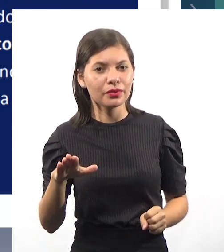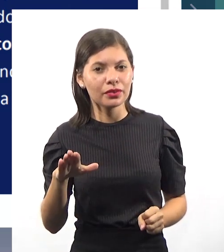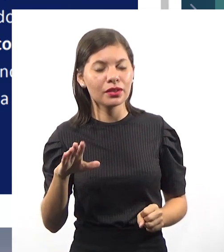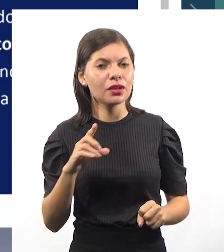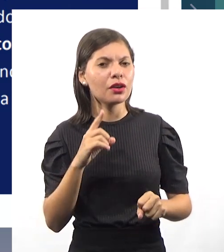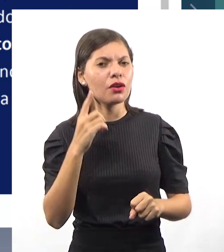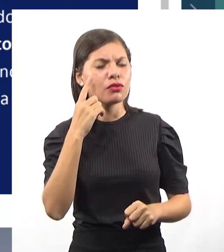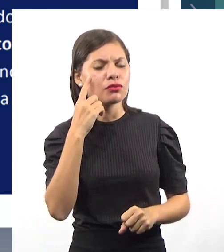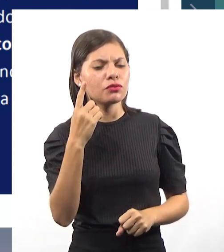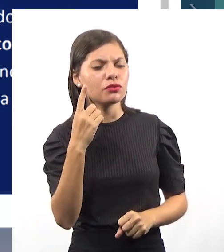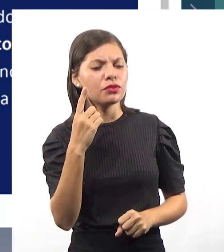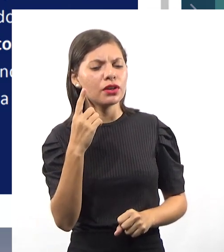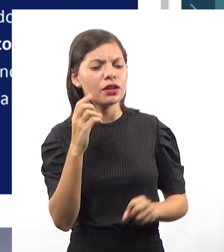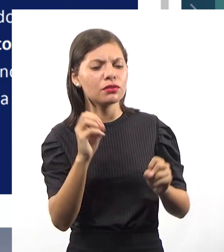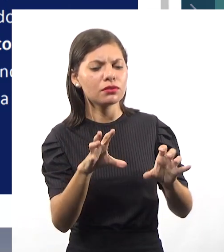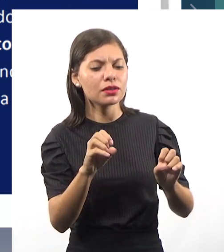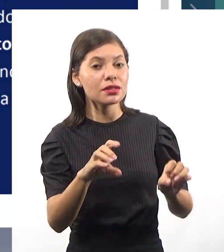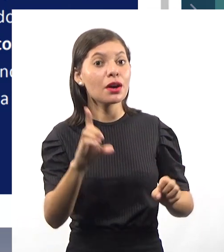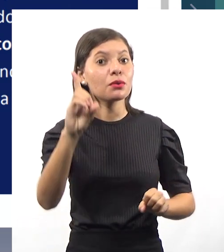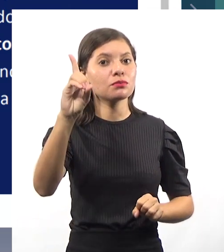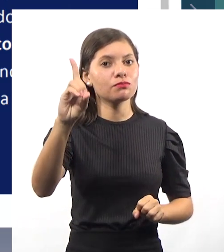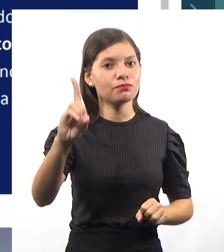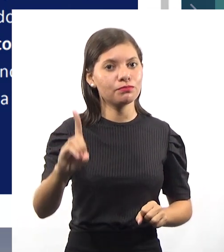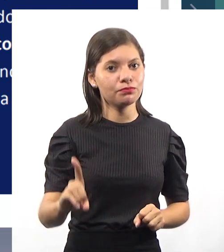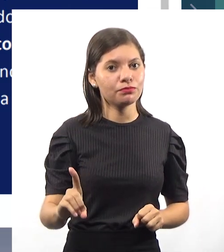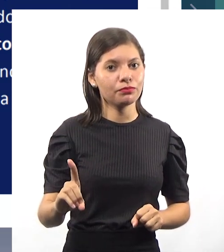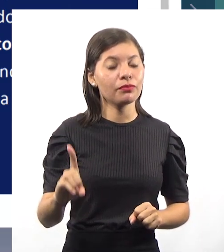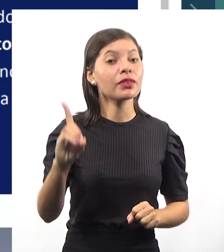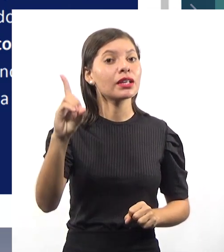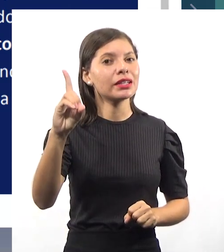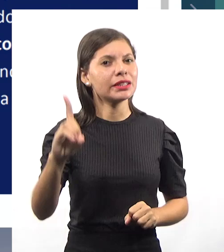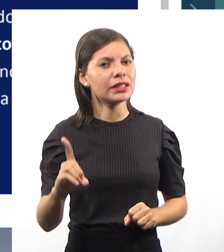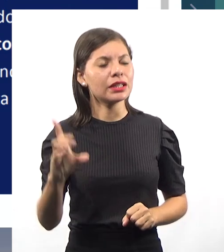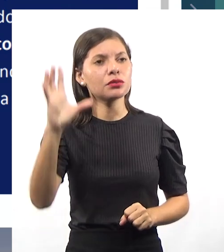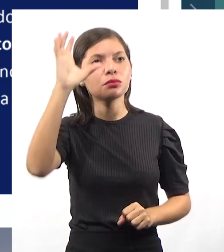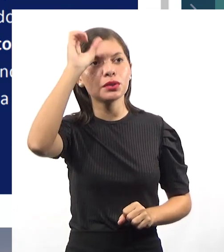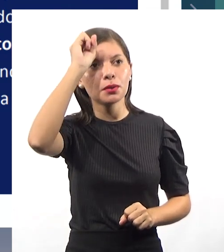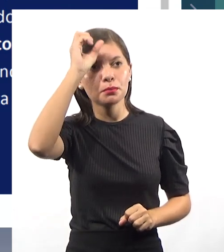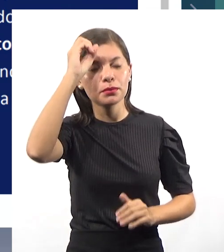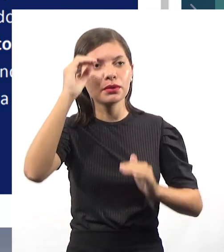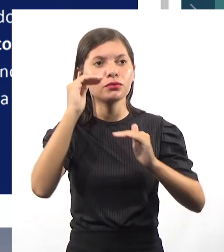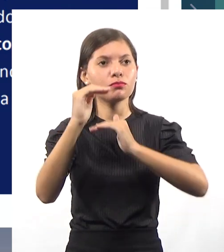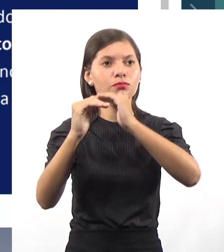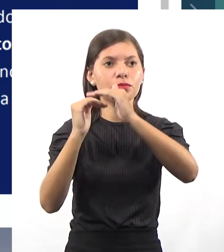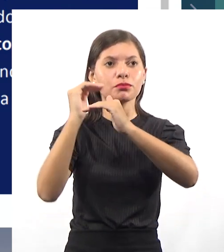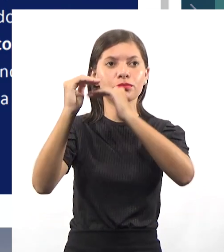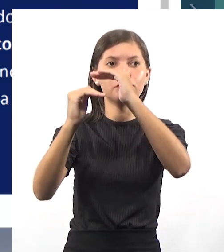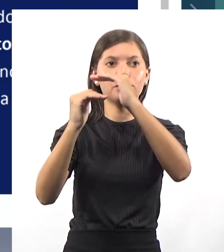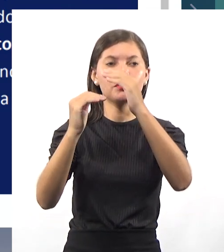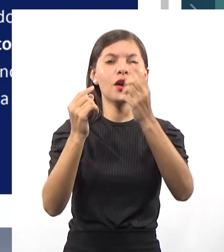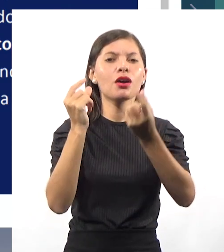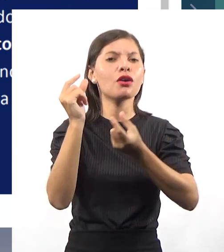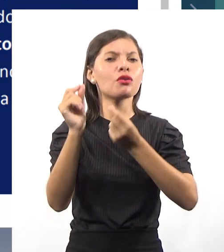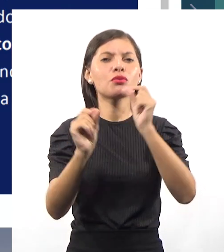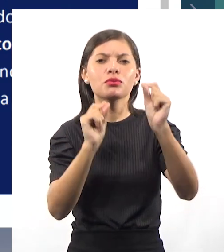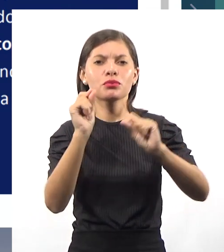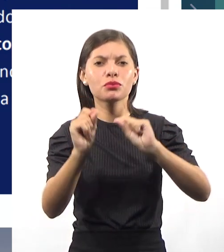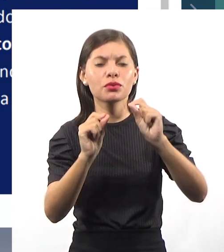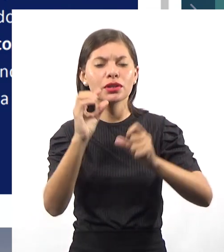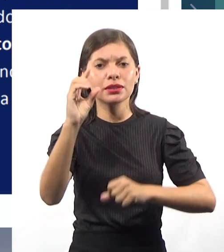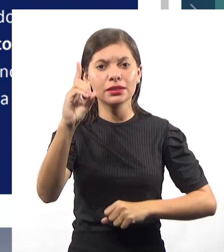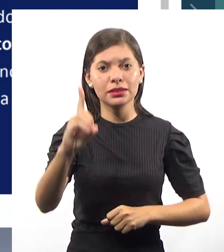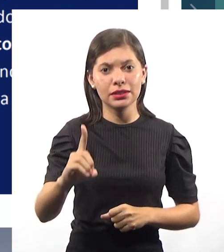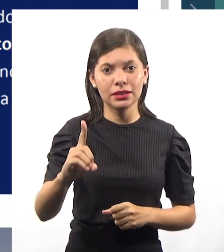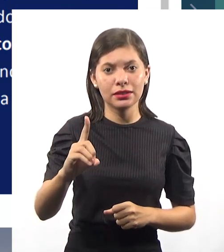infantil prevê a educação como um direito, e esses direitos de aprendizagem e desenvolvimento. Quais